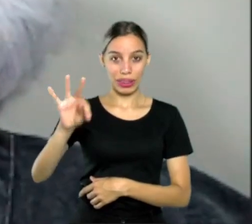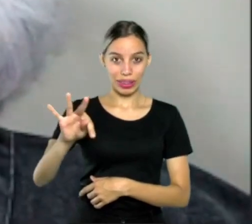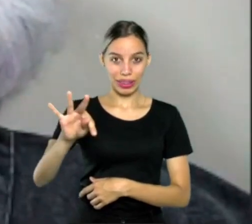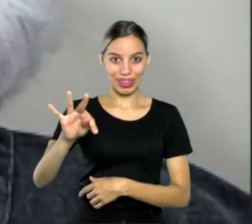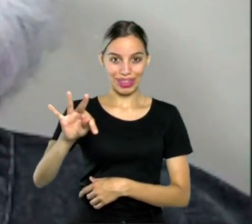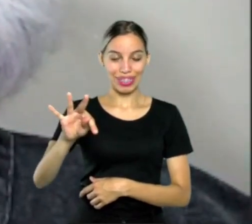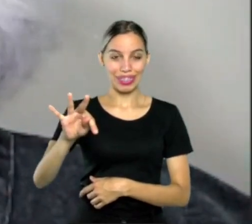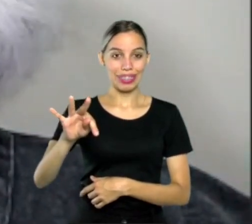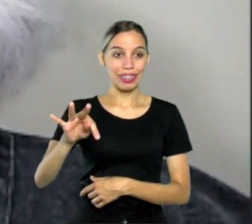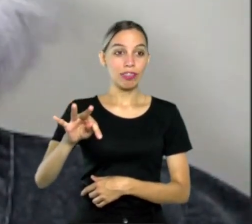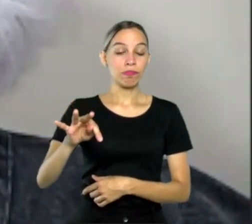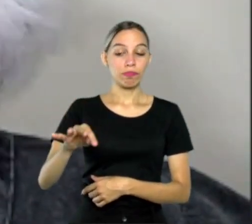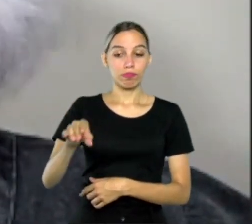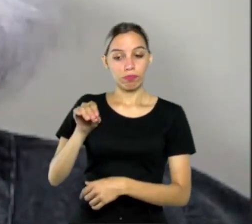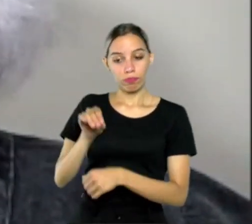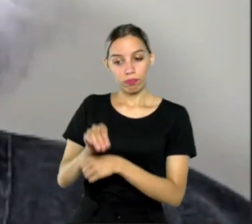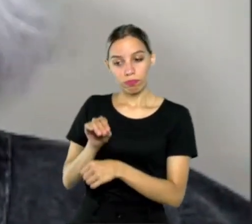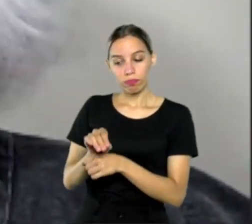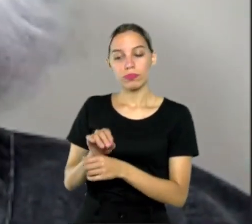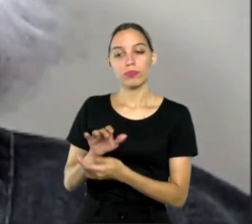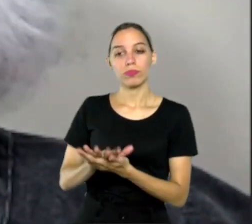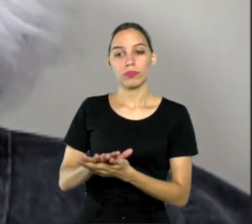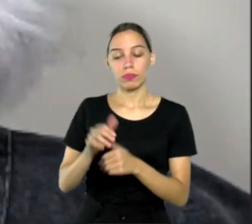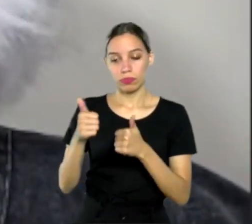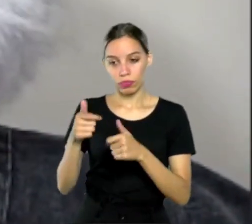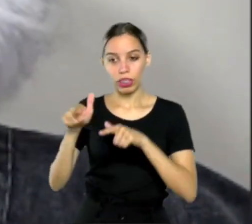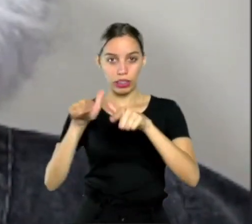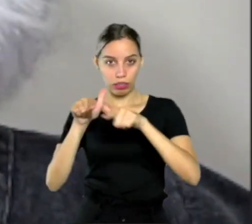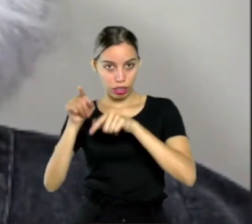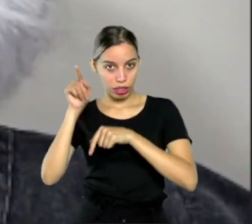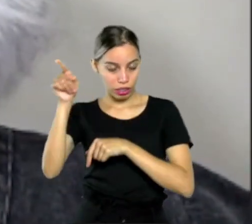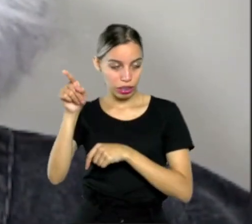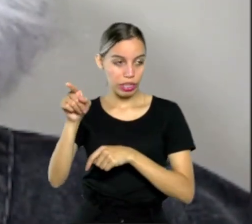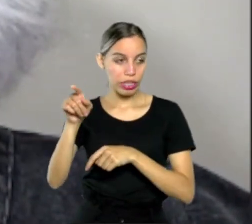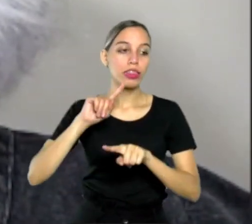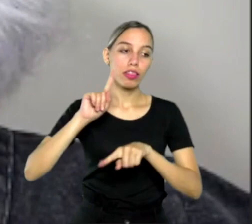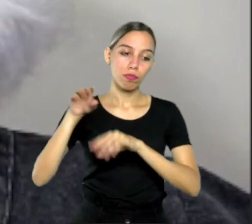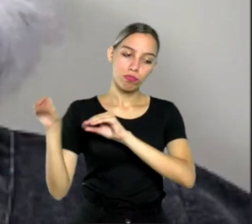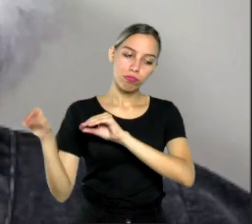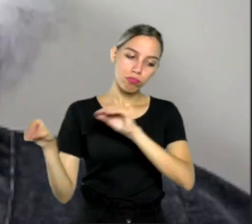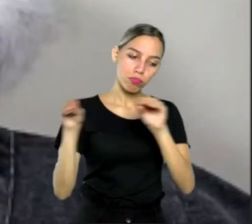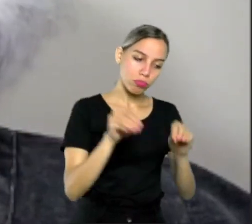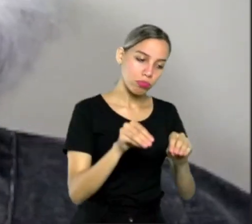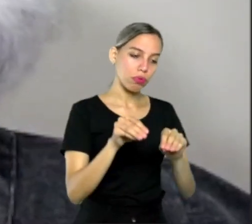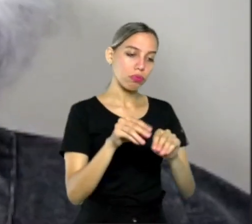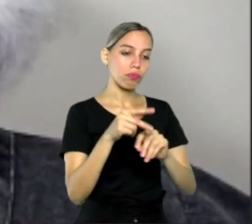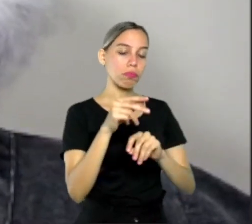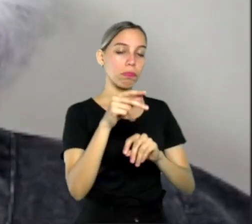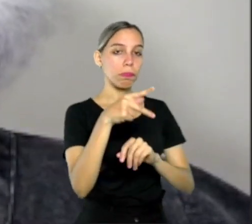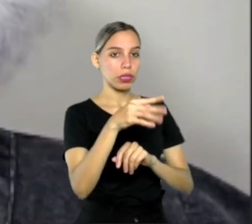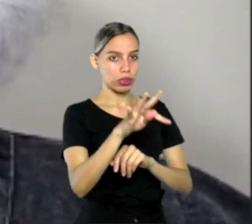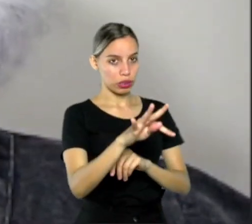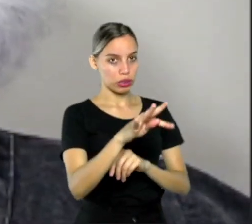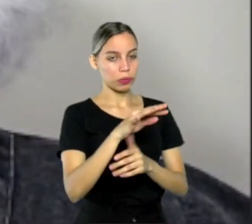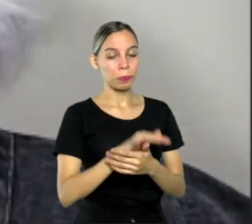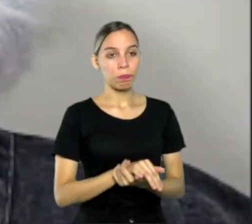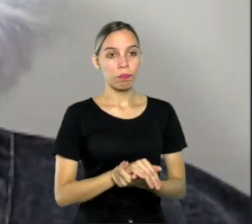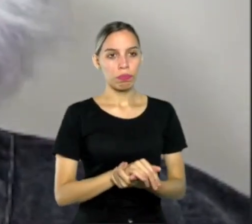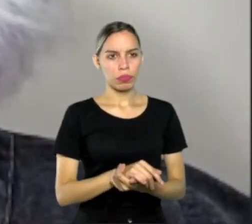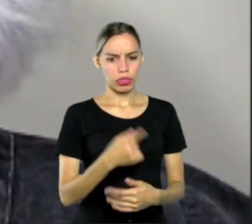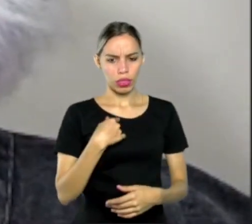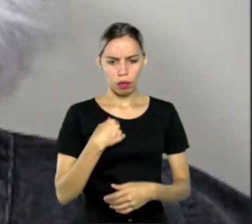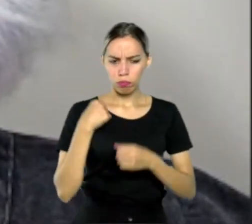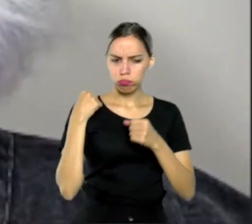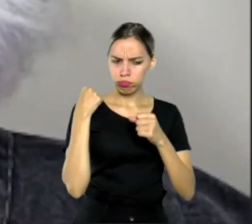perdido, e eu saí, e hoje eu sou do PT. Mas eu fui militante ativo mesmo, sabe,